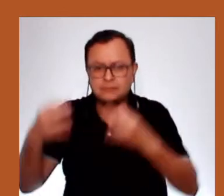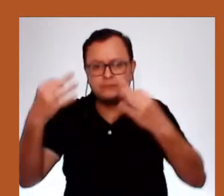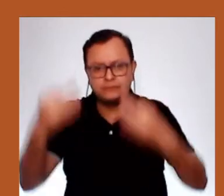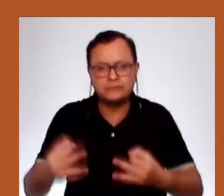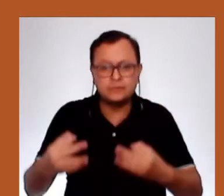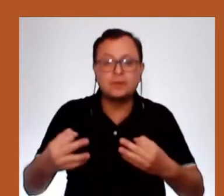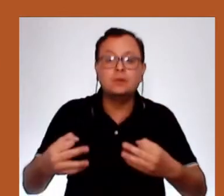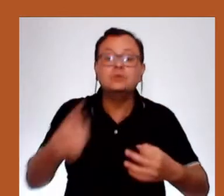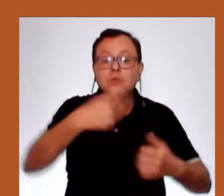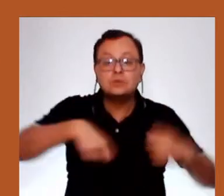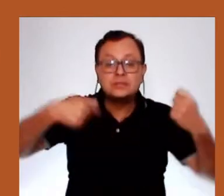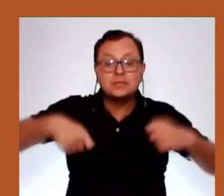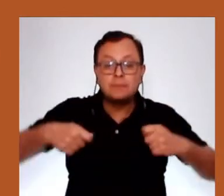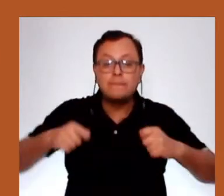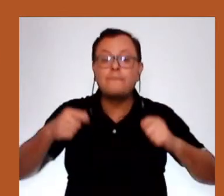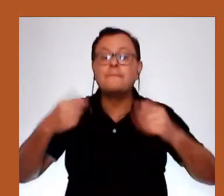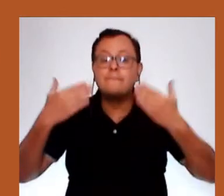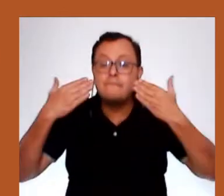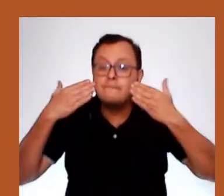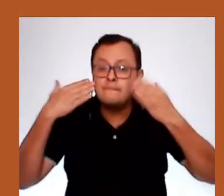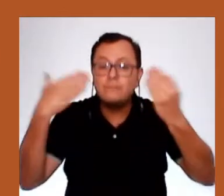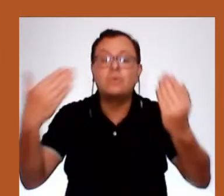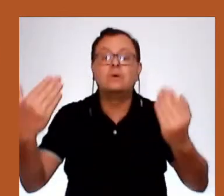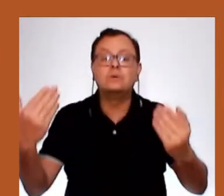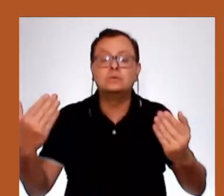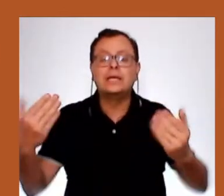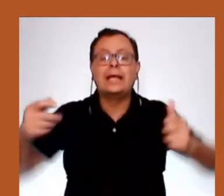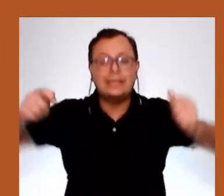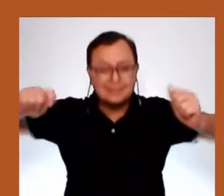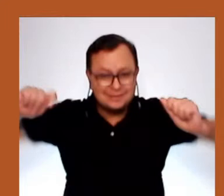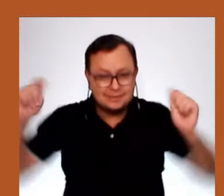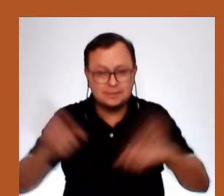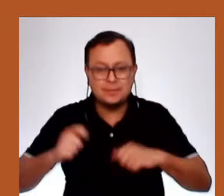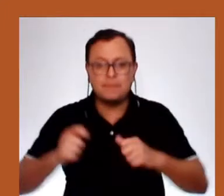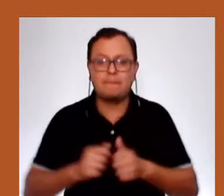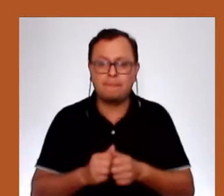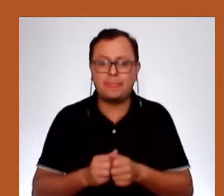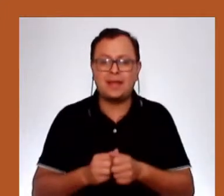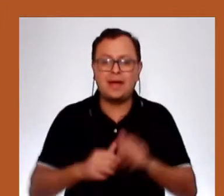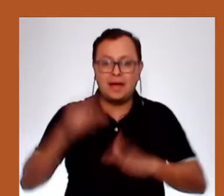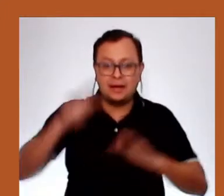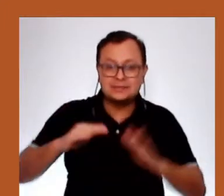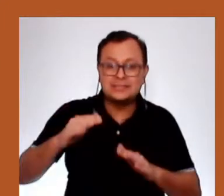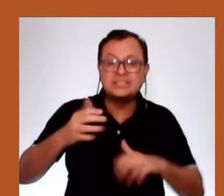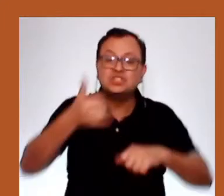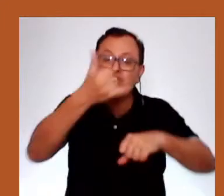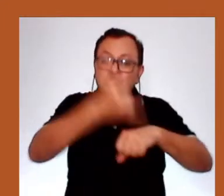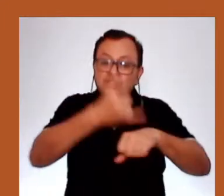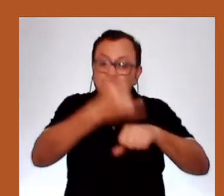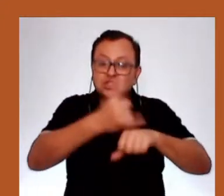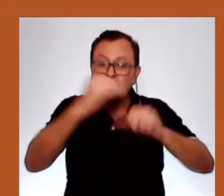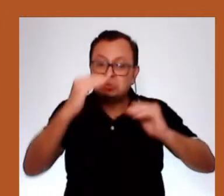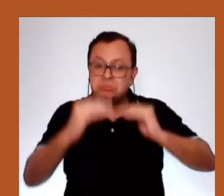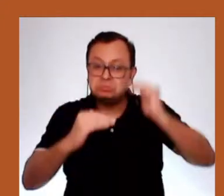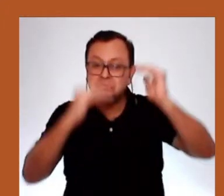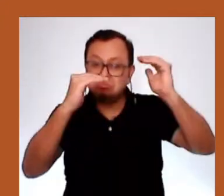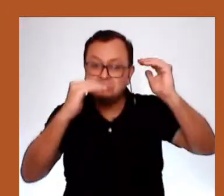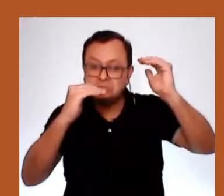preciso mostrar como podem se romper as hierarquias dentro do